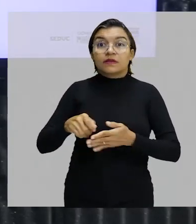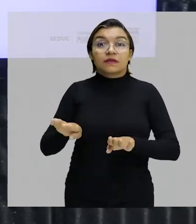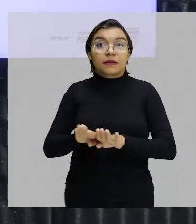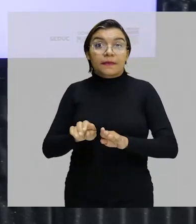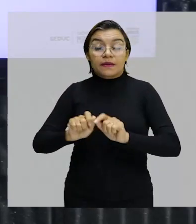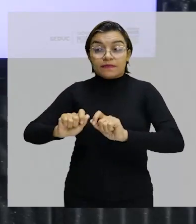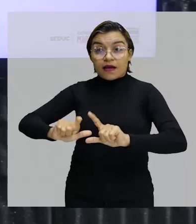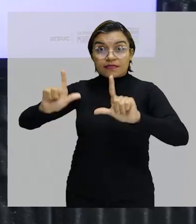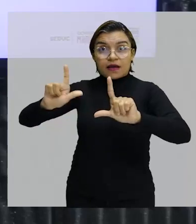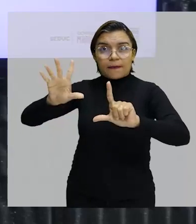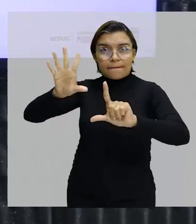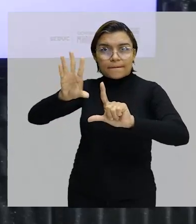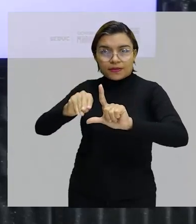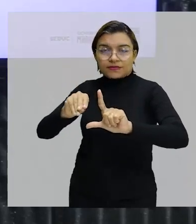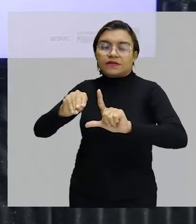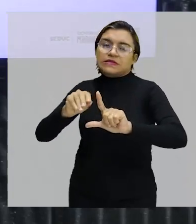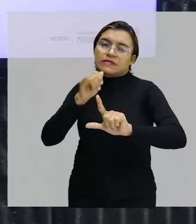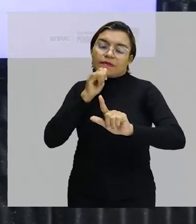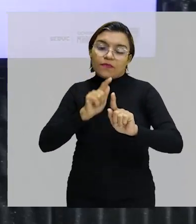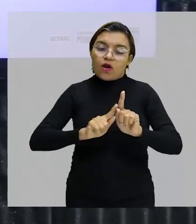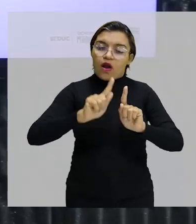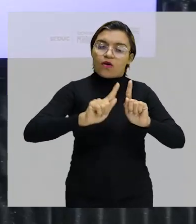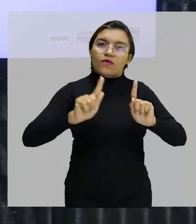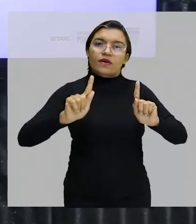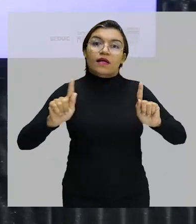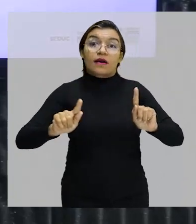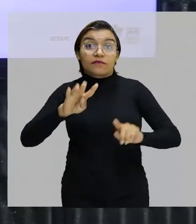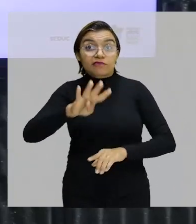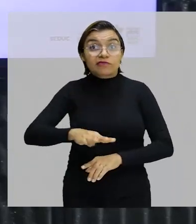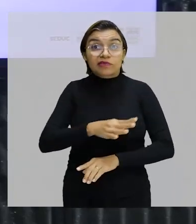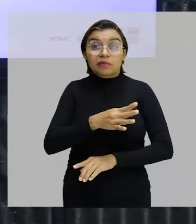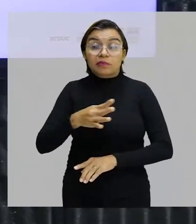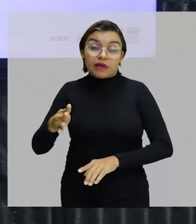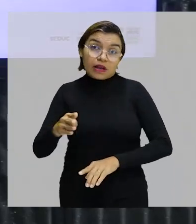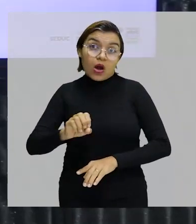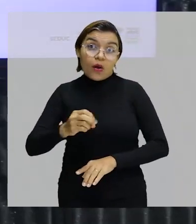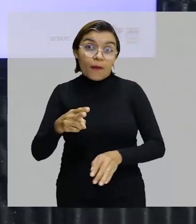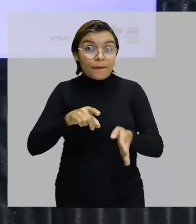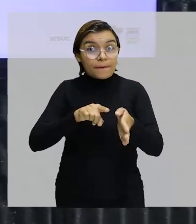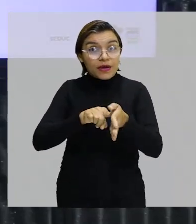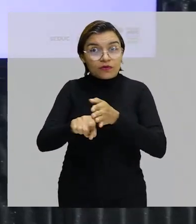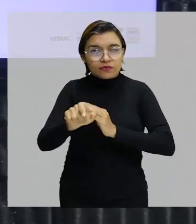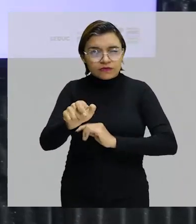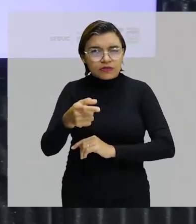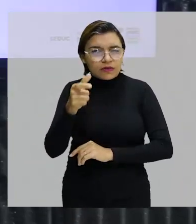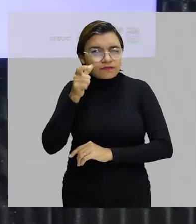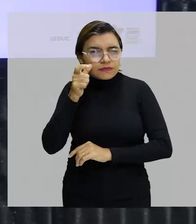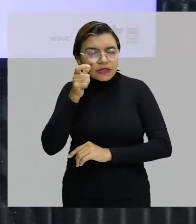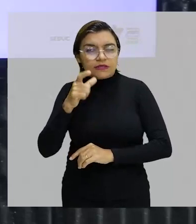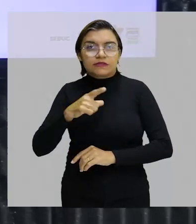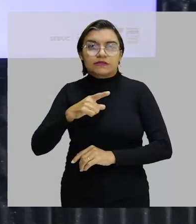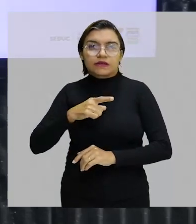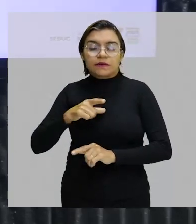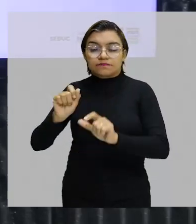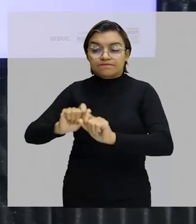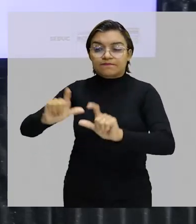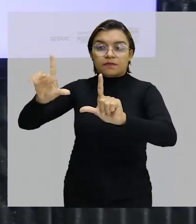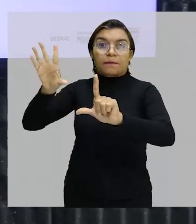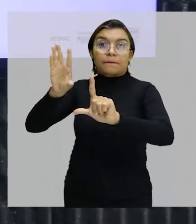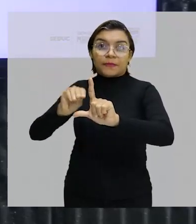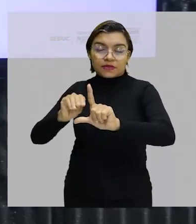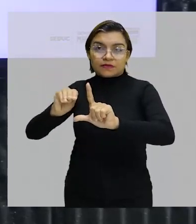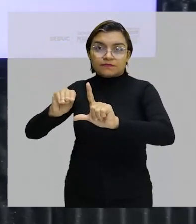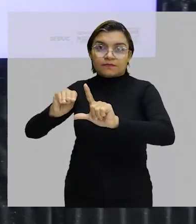a tela, aquele gráfico, aquela tabela, aquela questão que chamar a sua atenção, printa a tela, passa